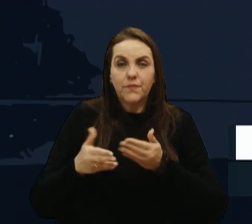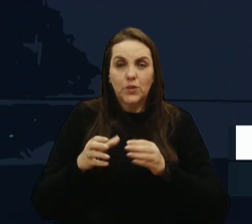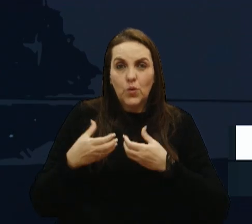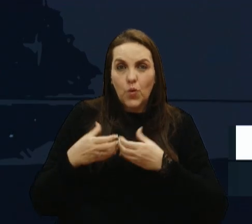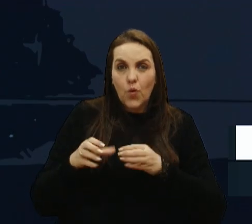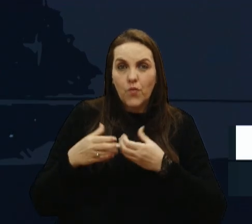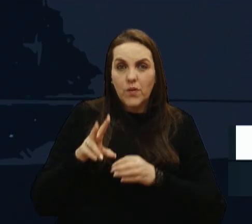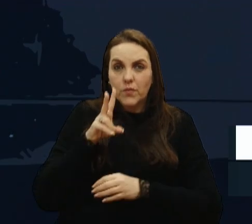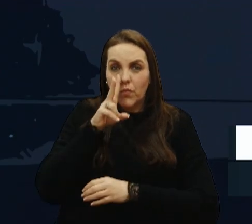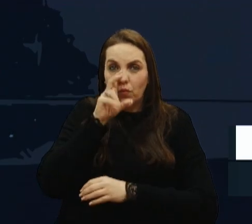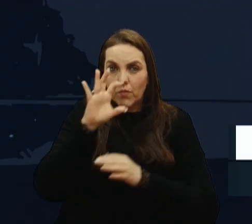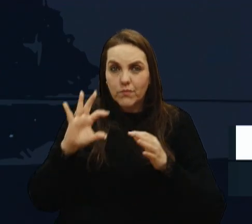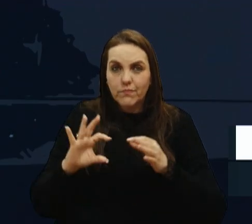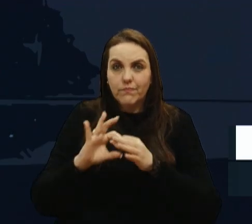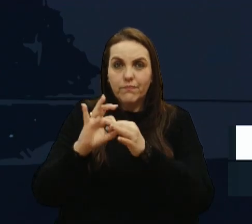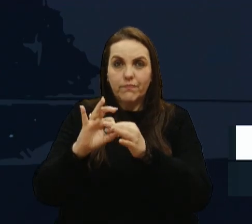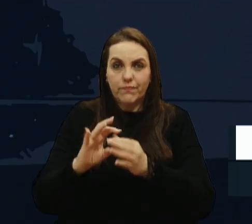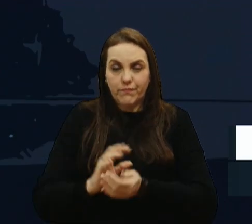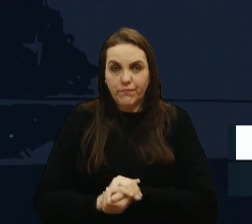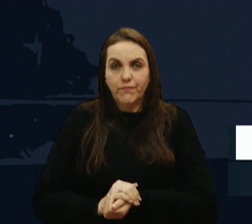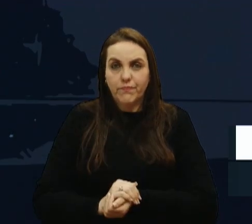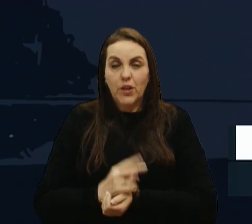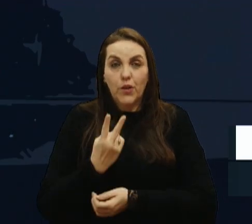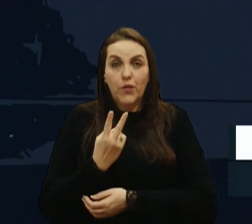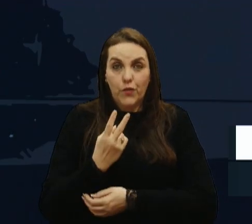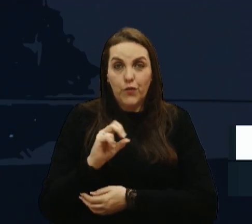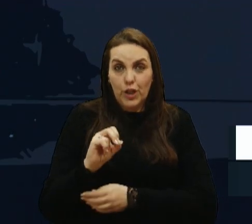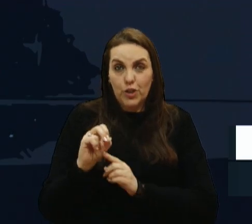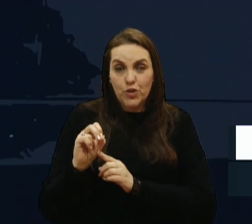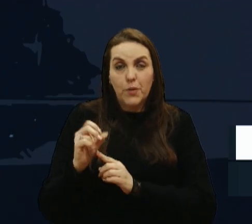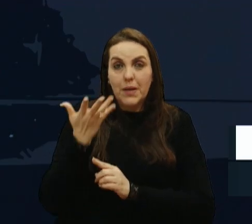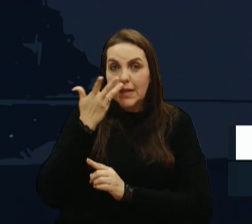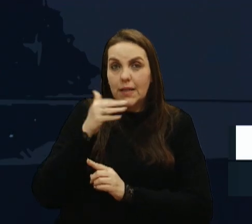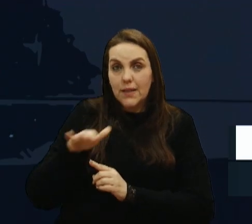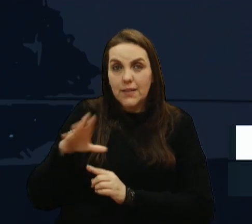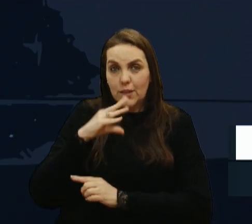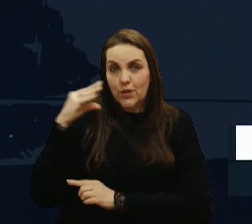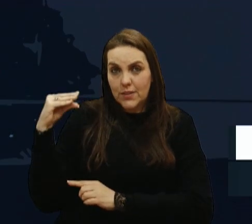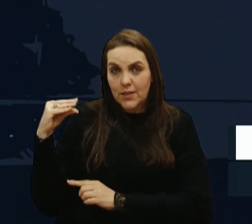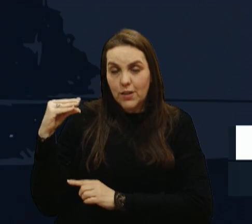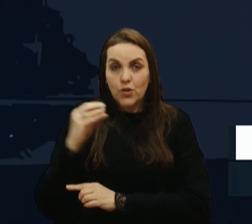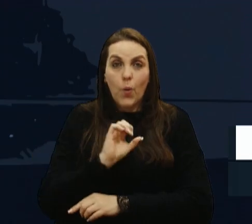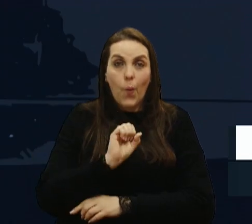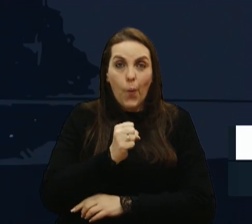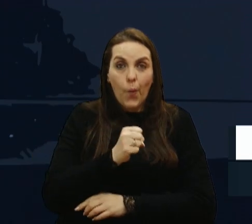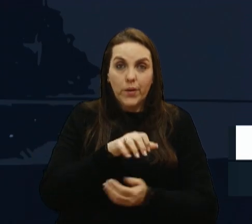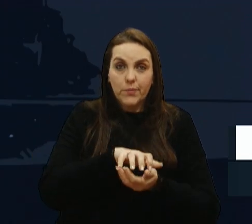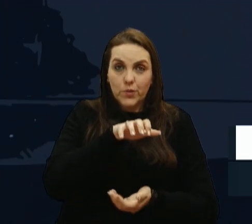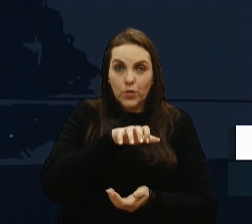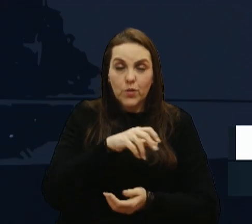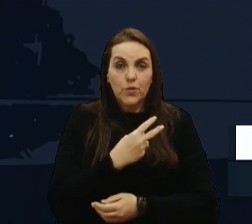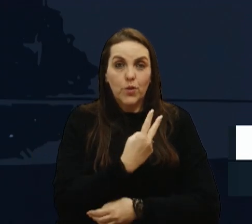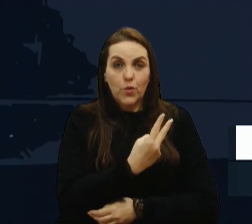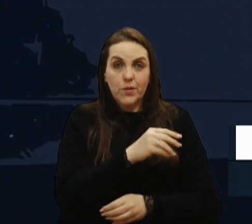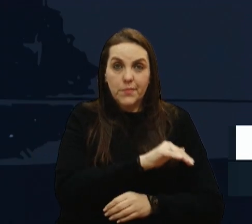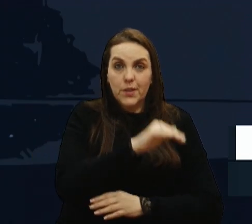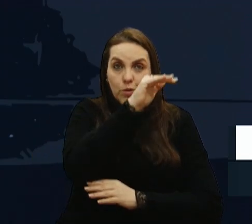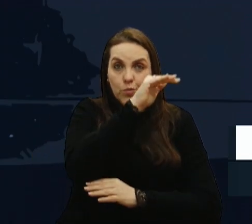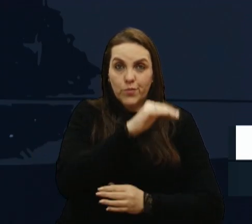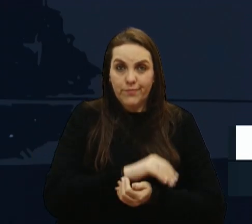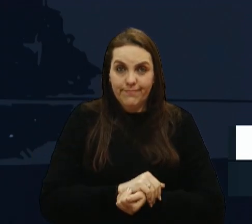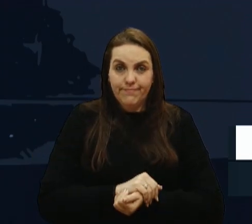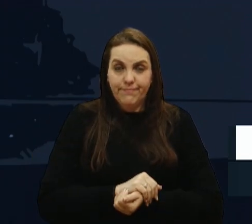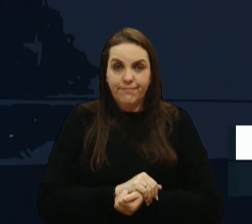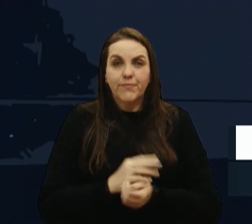convivência e fortalecimento de vínculos. 20 desses 30 são para crianças e adolescentes, 8 para idosos e 2 para adultos.